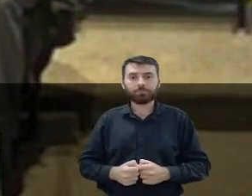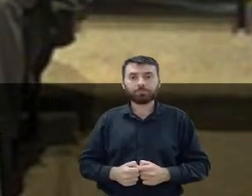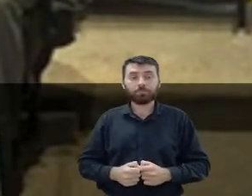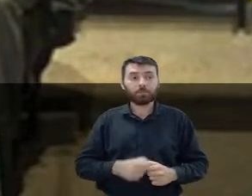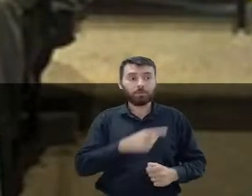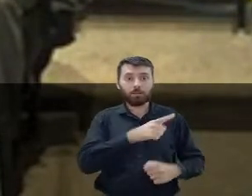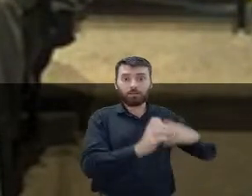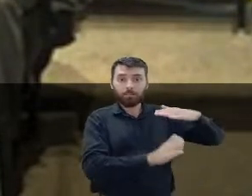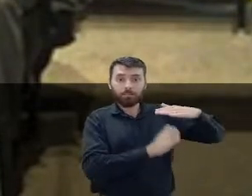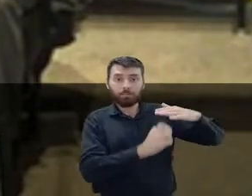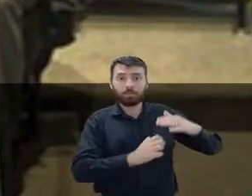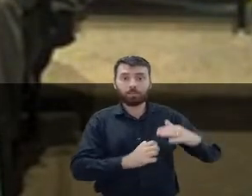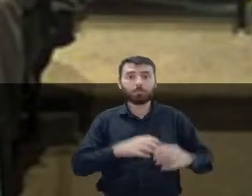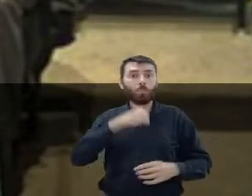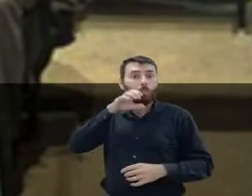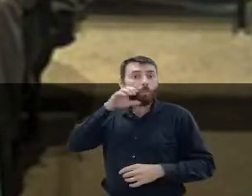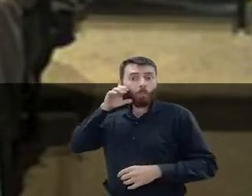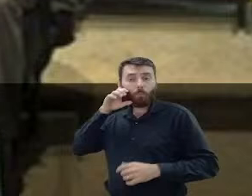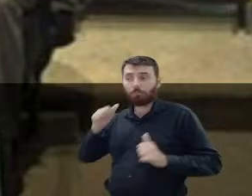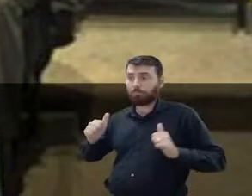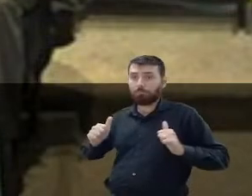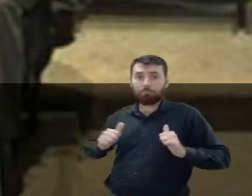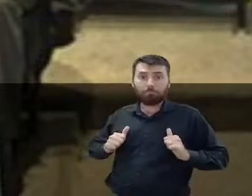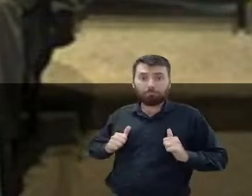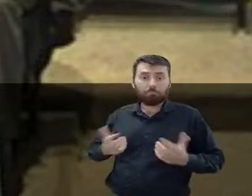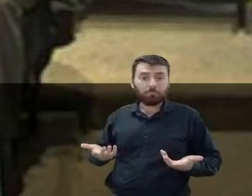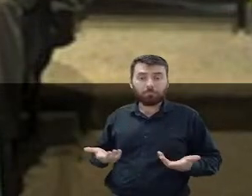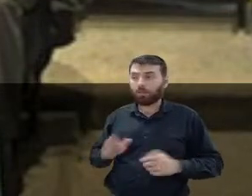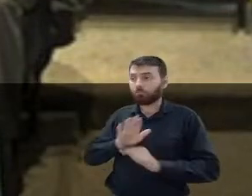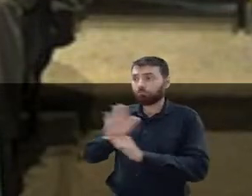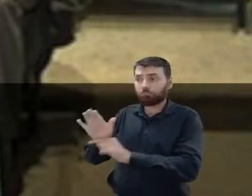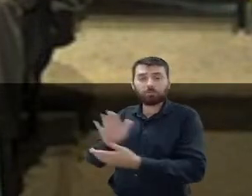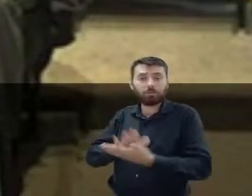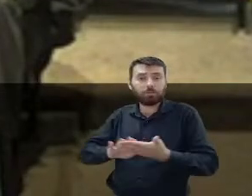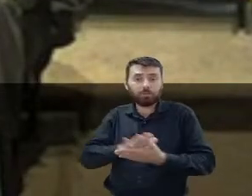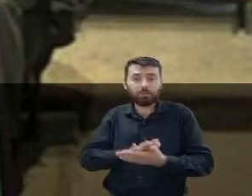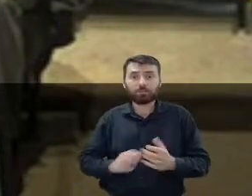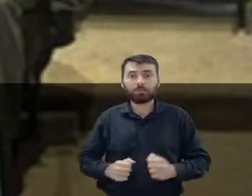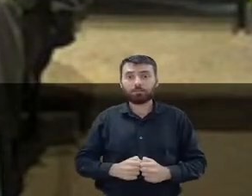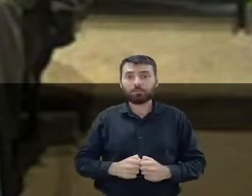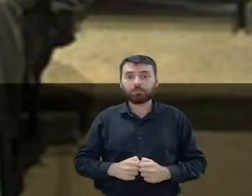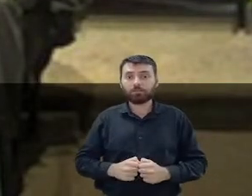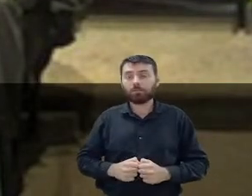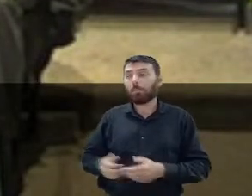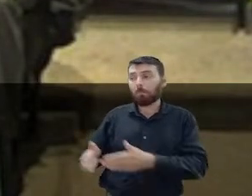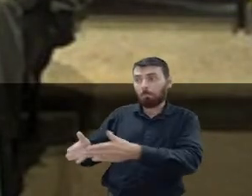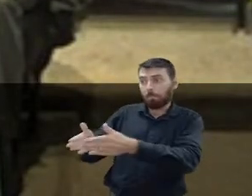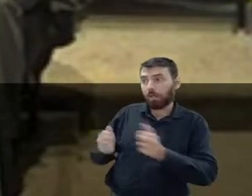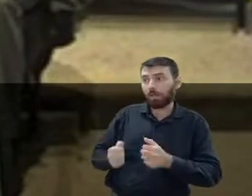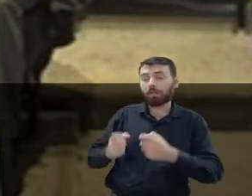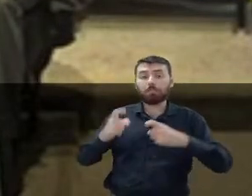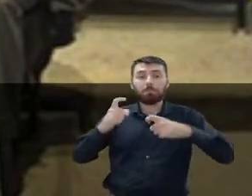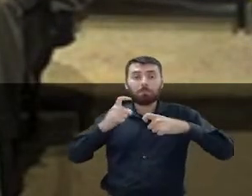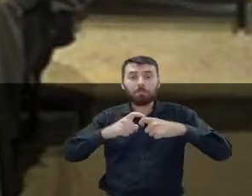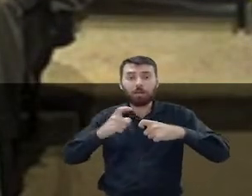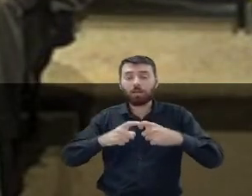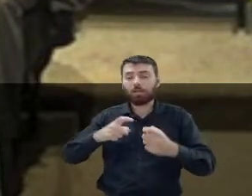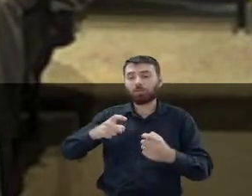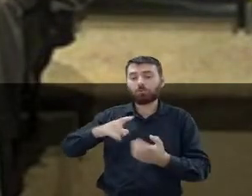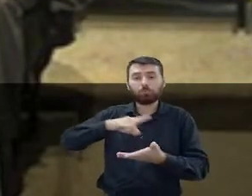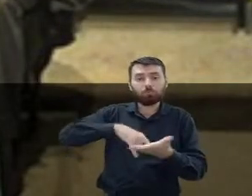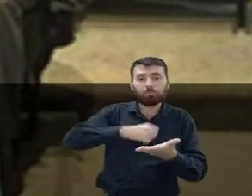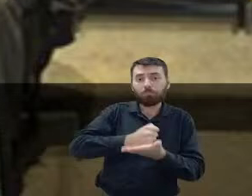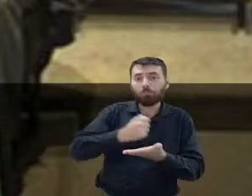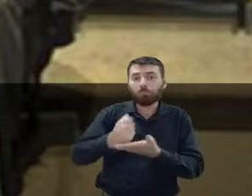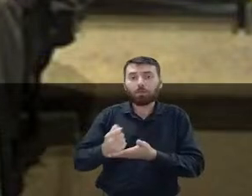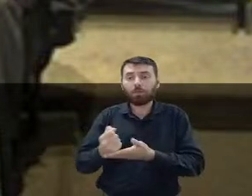empregado junto a um recurso perante o INSS, de não exigir um atestado de saúde ocupacional para retornar e tomando como